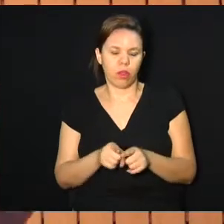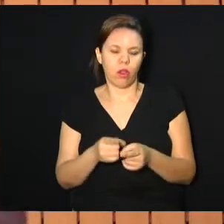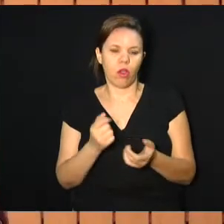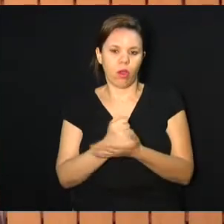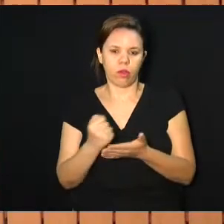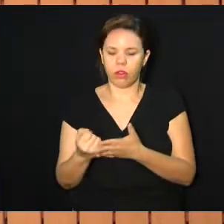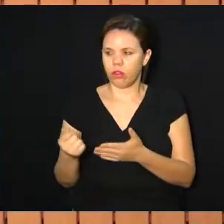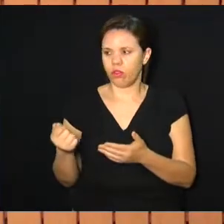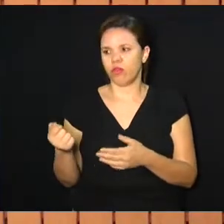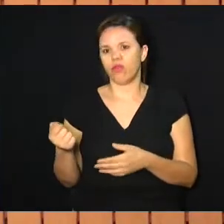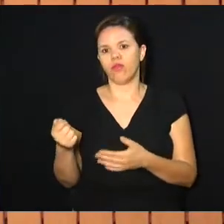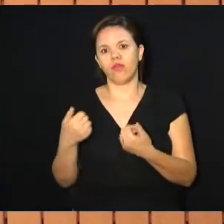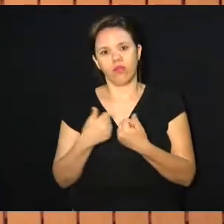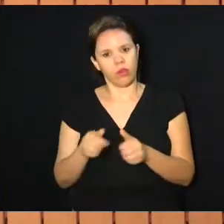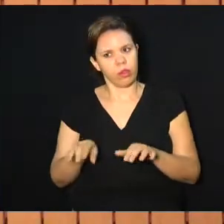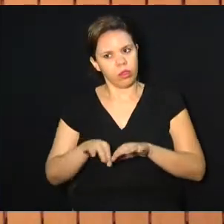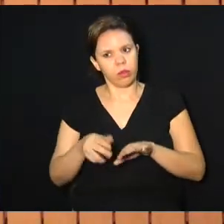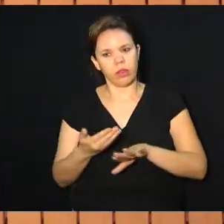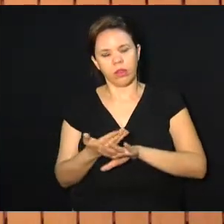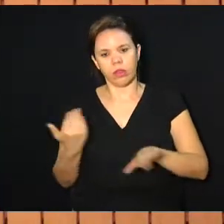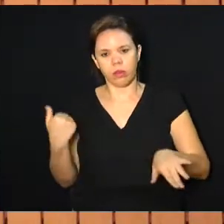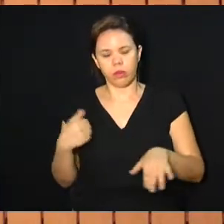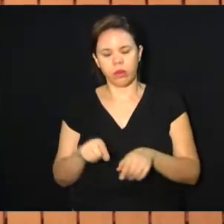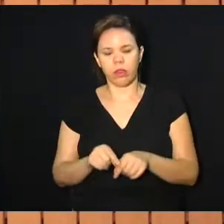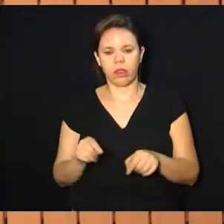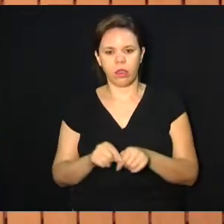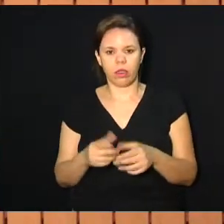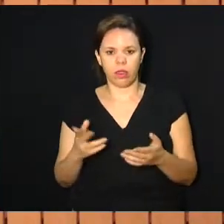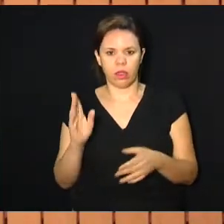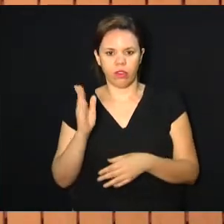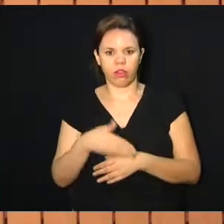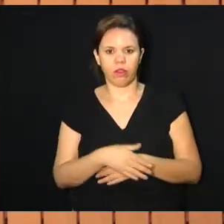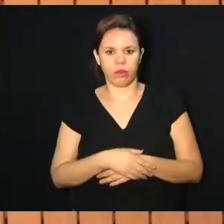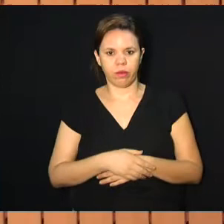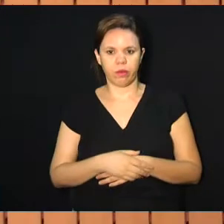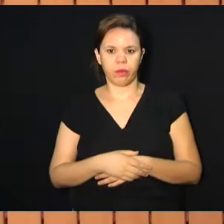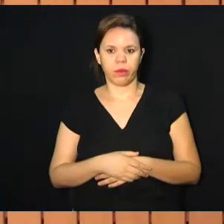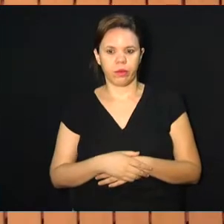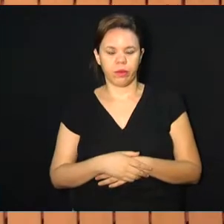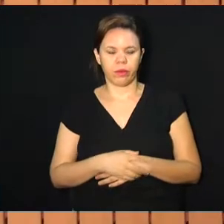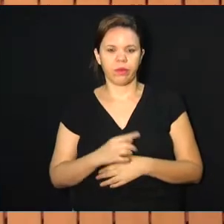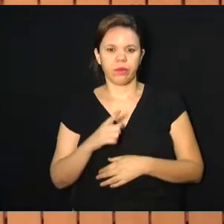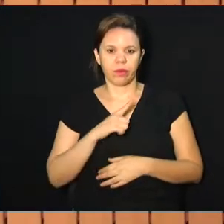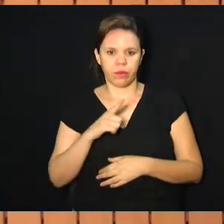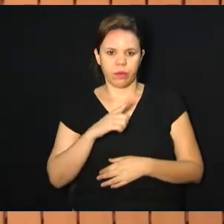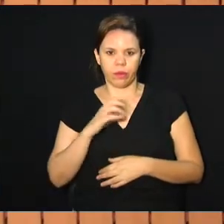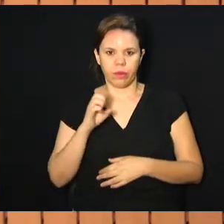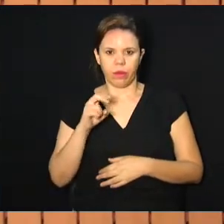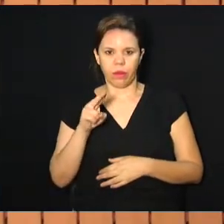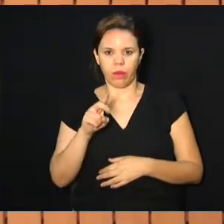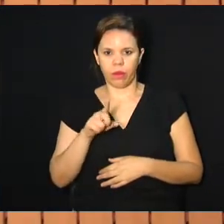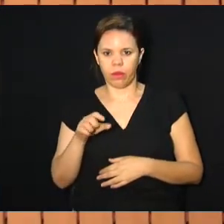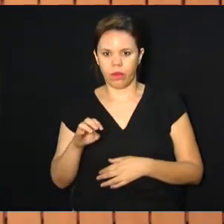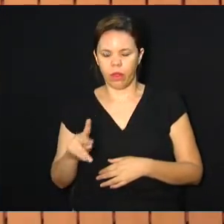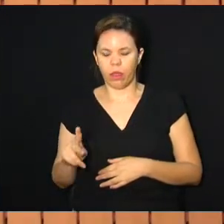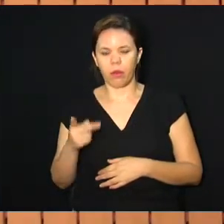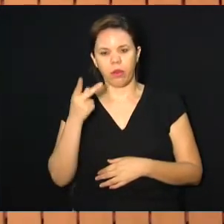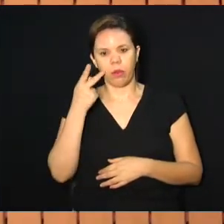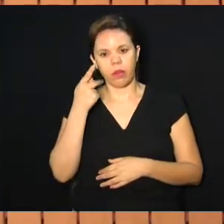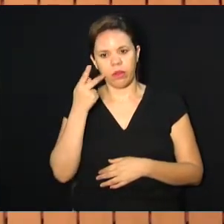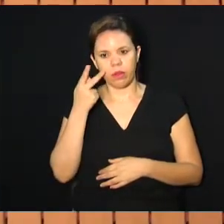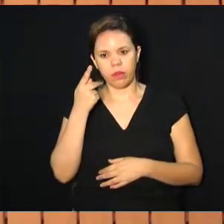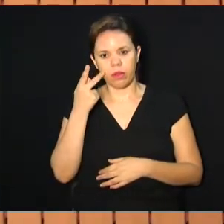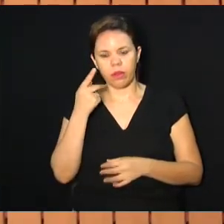do ônibus separado, né, da operação, que lá, no caso, é direta. Mas a gente tem Eusébio, no Ceará, que é tarifa zero